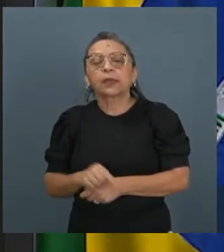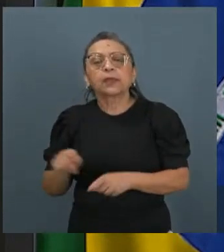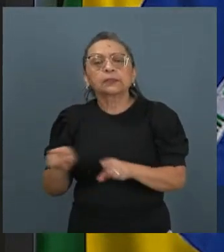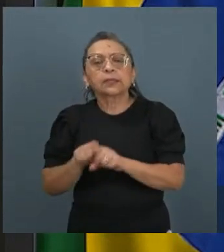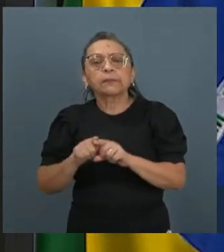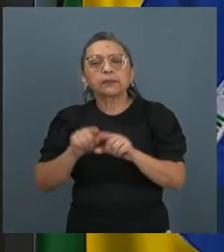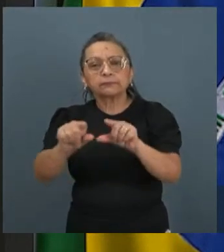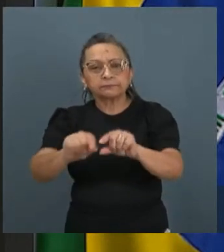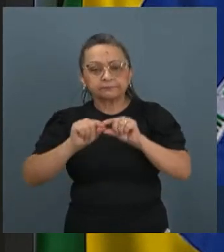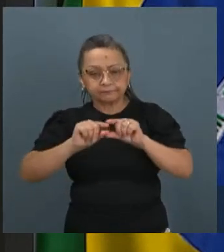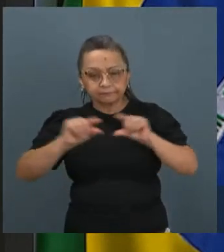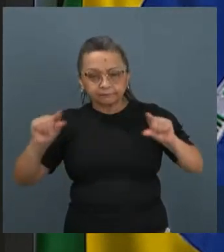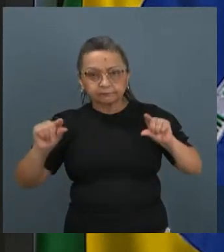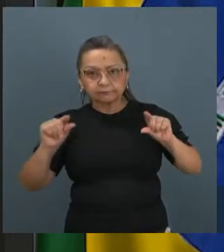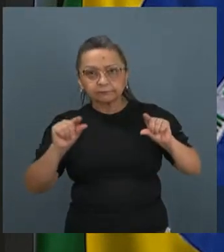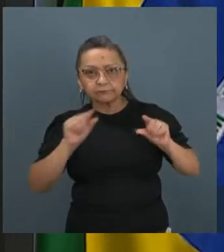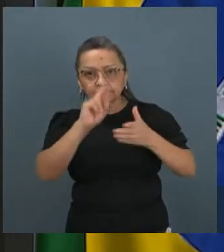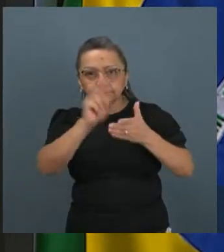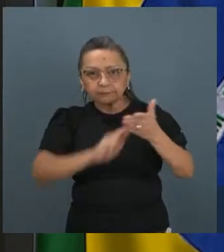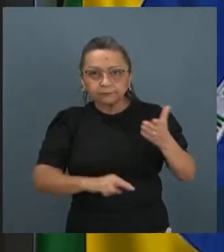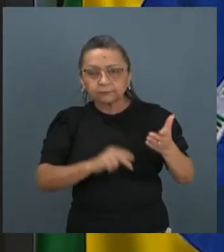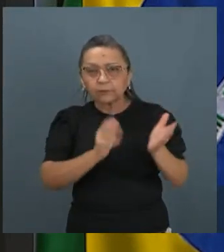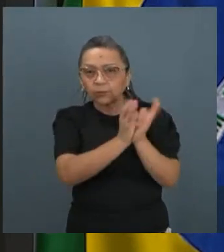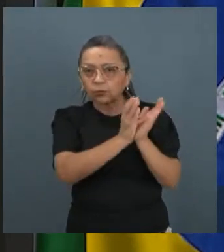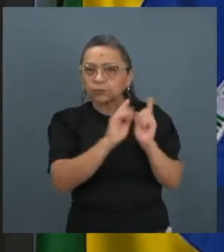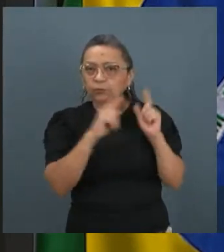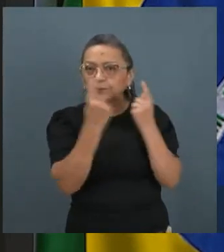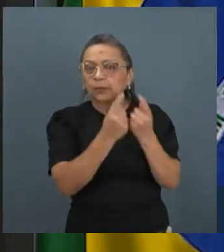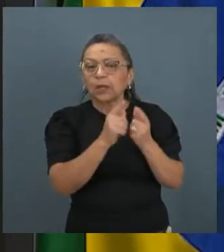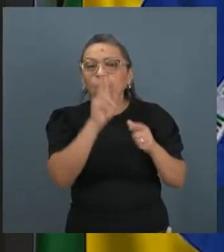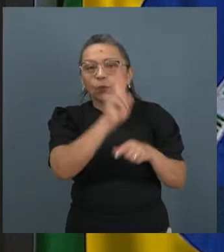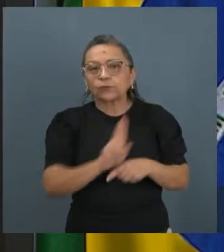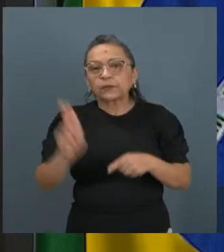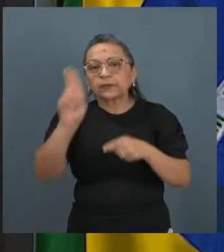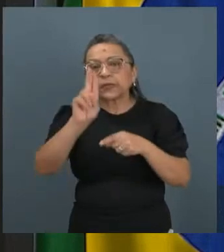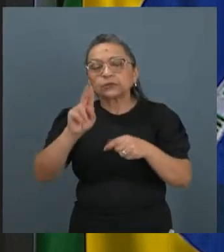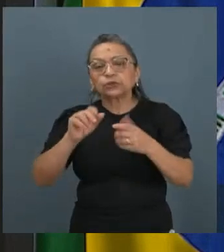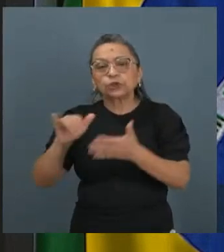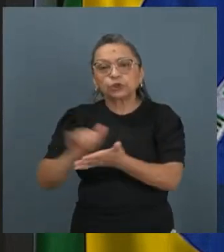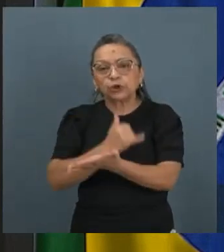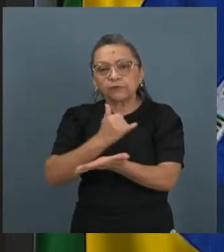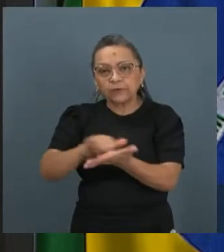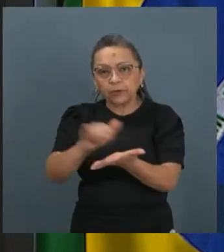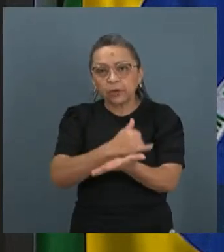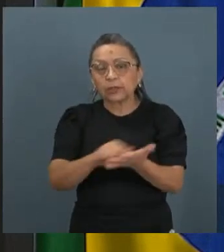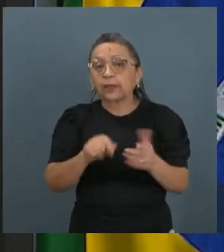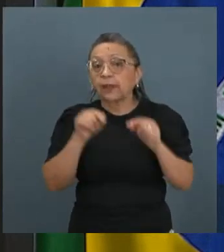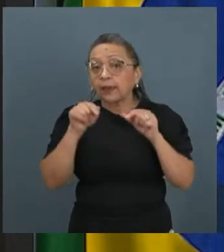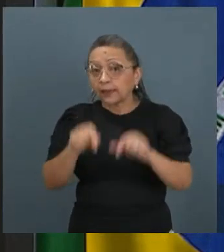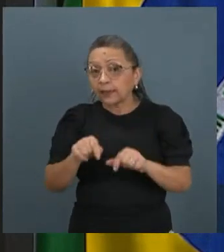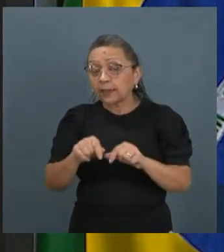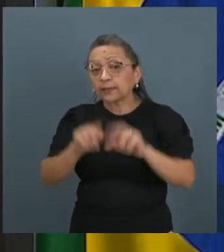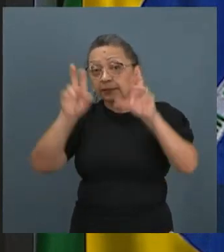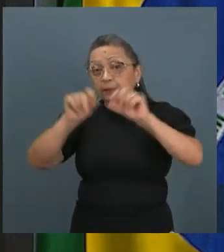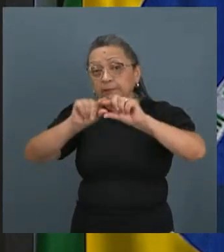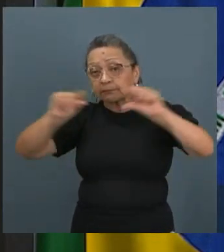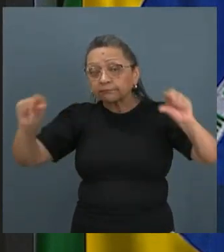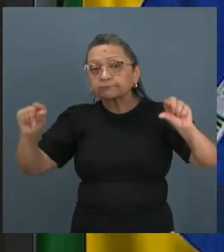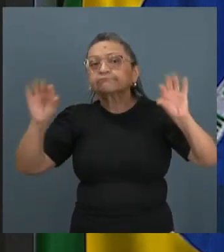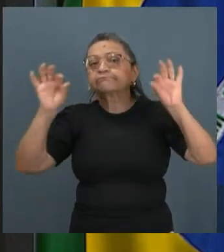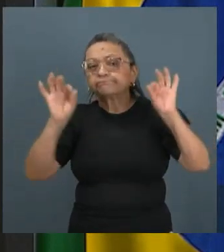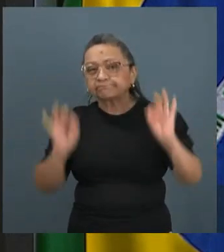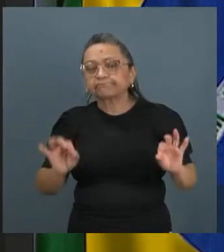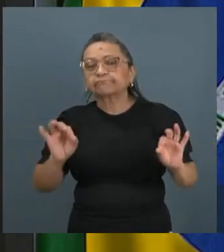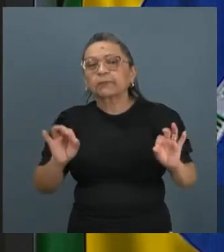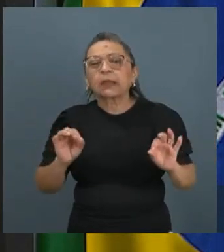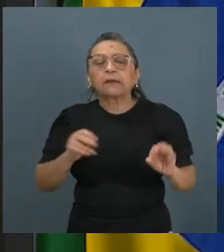destaque ao relatório do Blinken, elaborado pela Universidade de Nova York, Nele fica demonstrada a